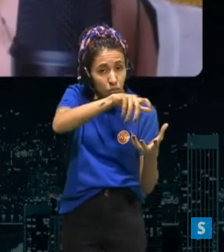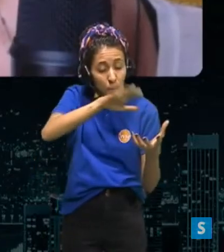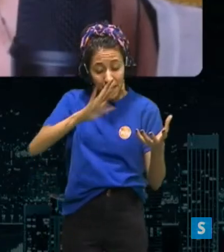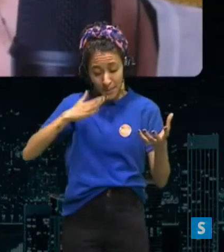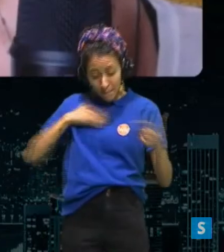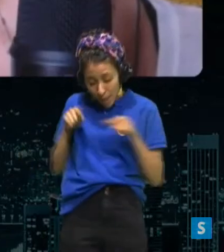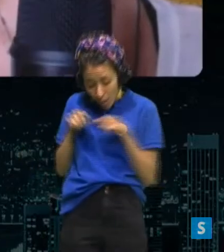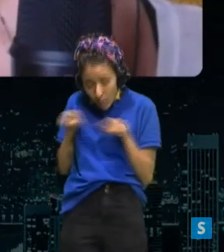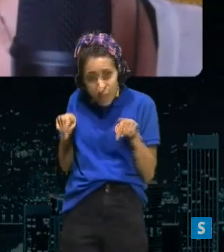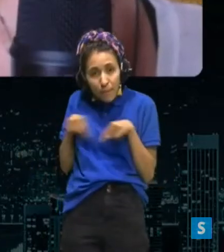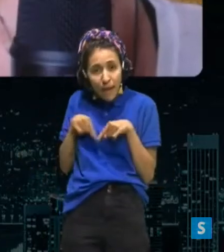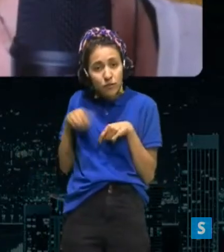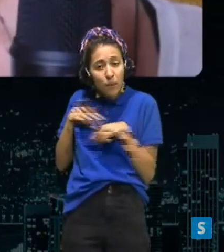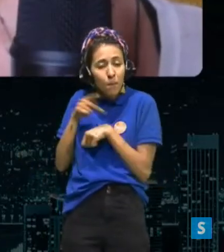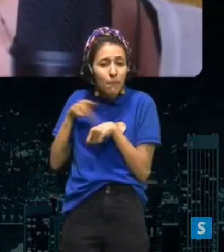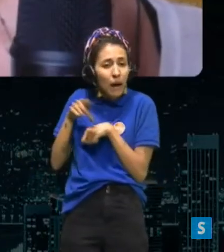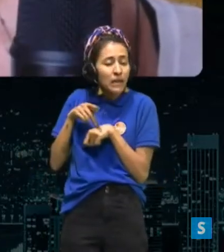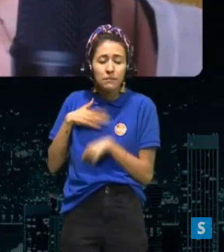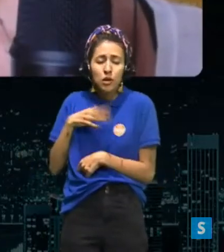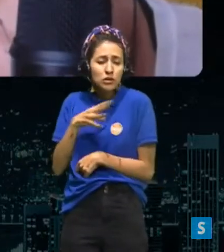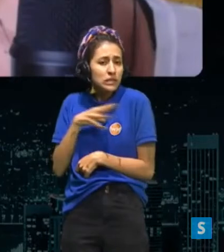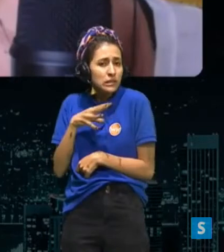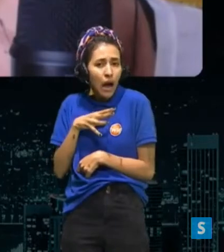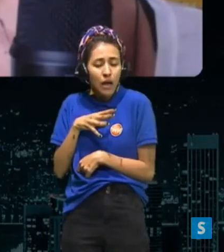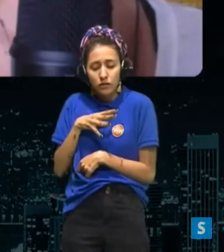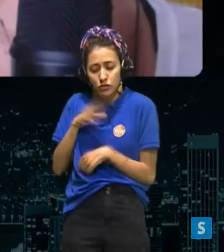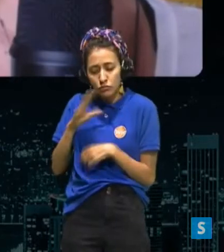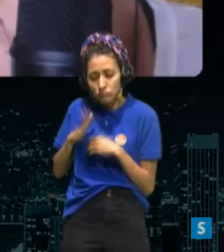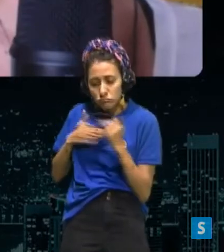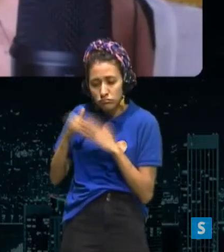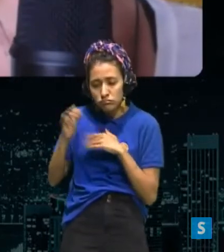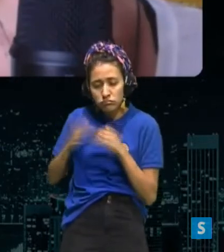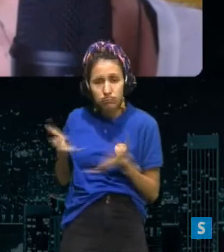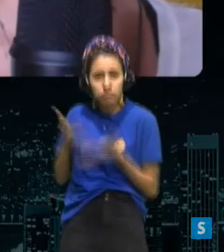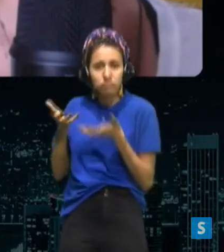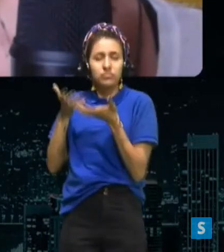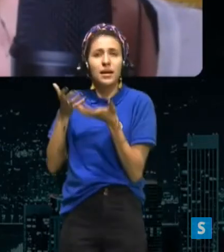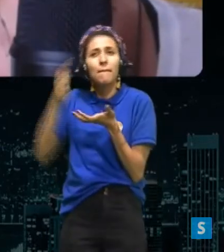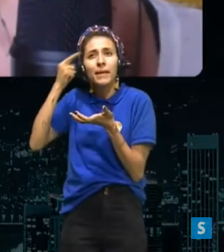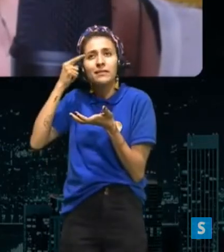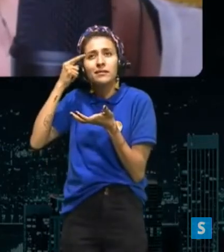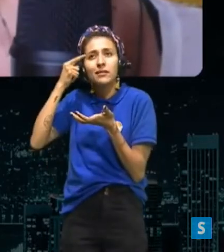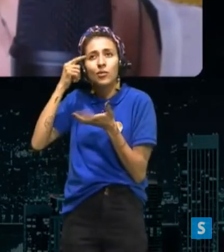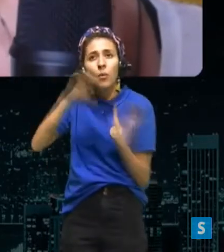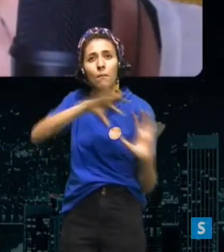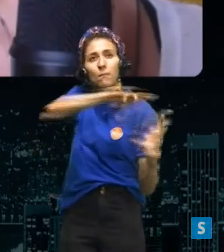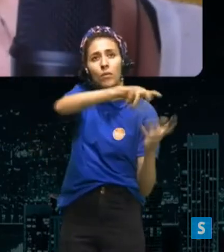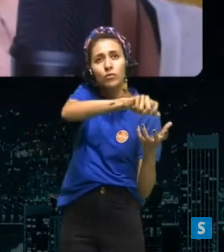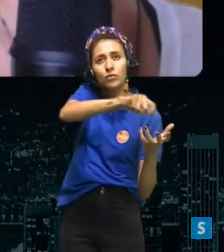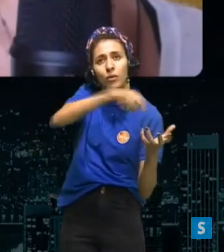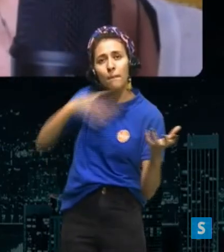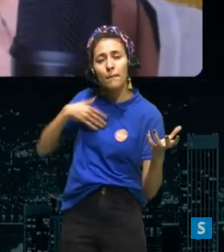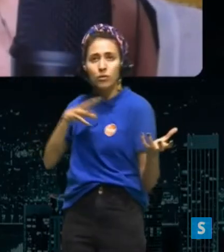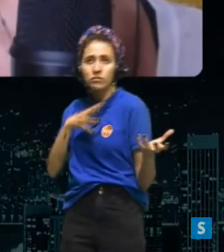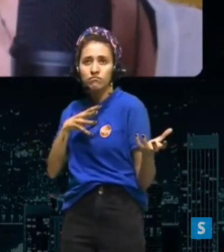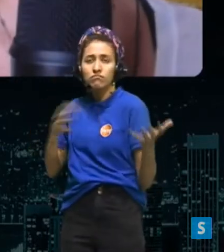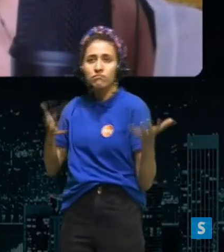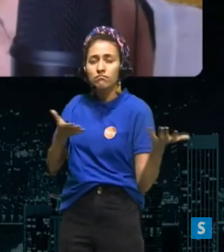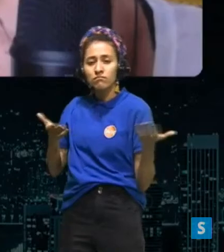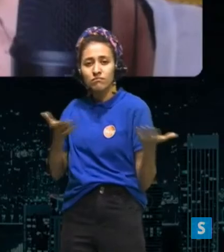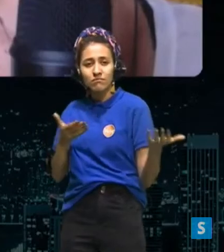digamos Mas você tem que manter a imagem do todo na cabeça então deixa a sua imaginação